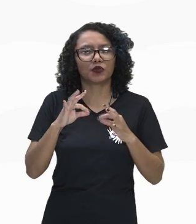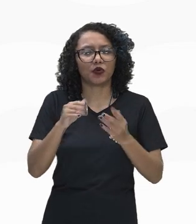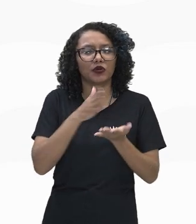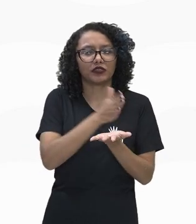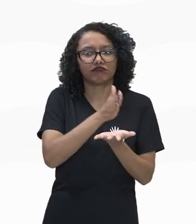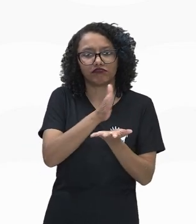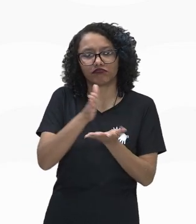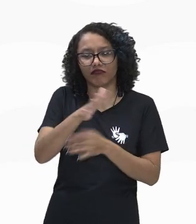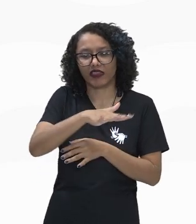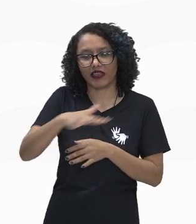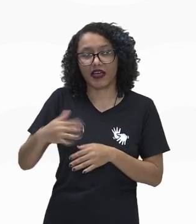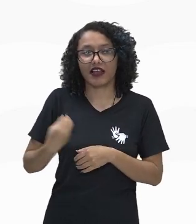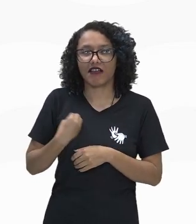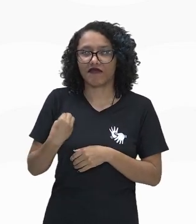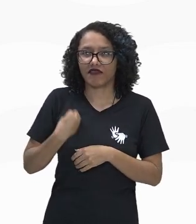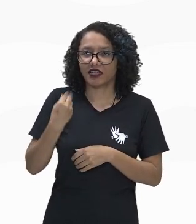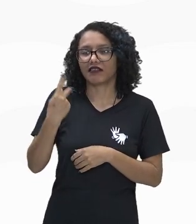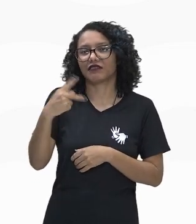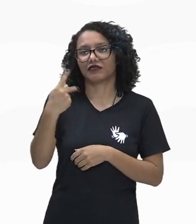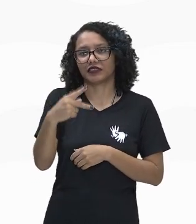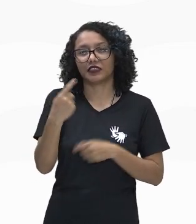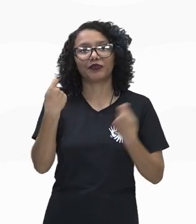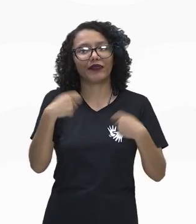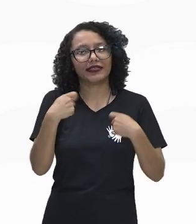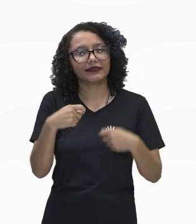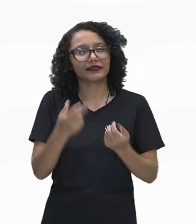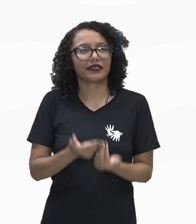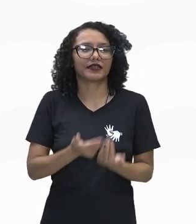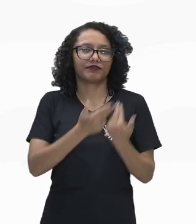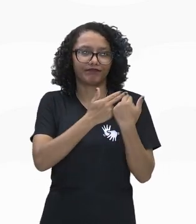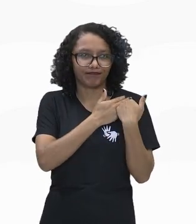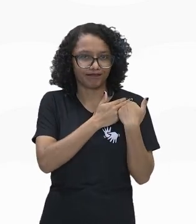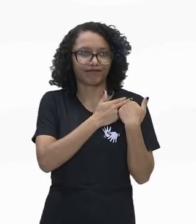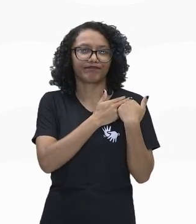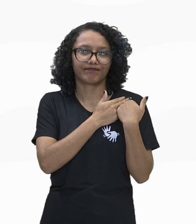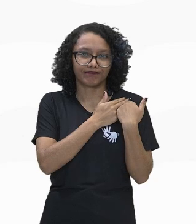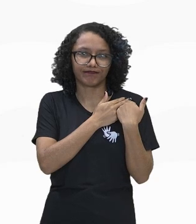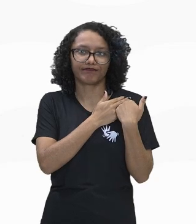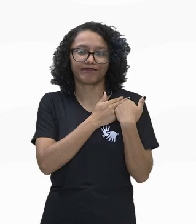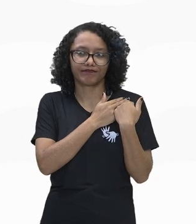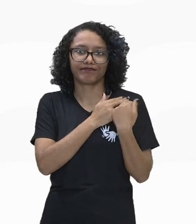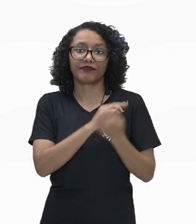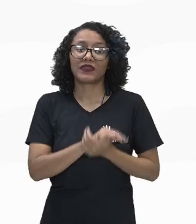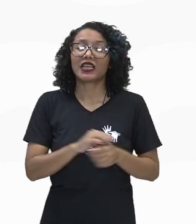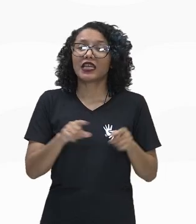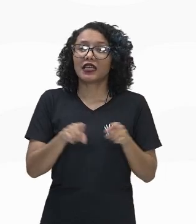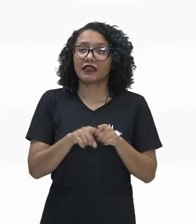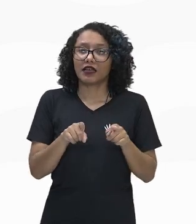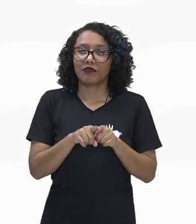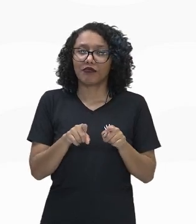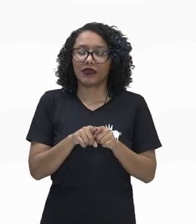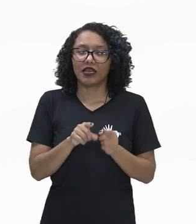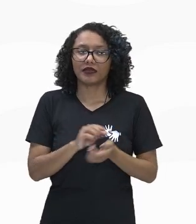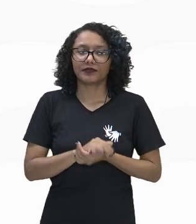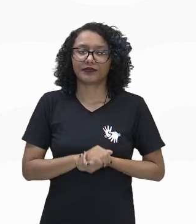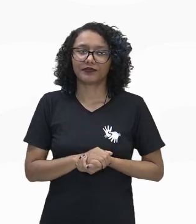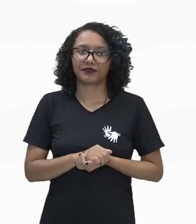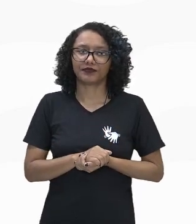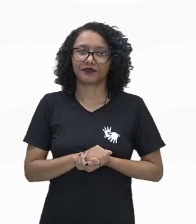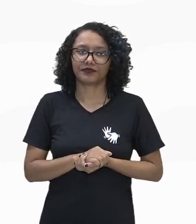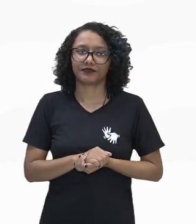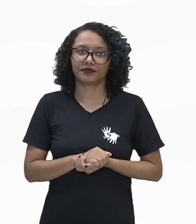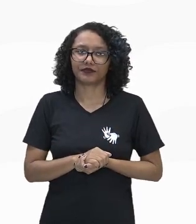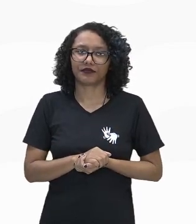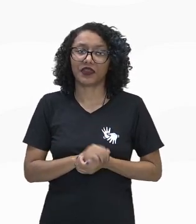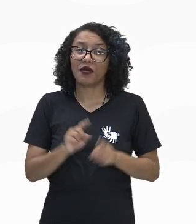certo? Mas a gente tem ali a importância que vocês não se sintam